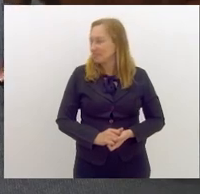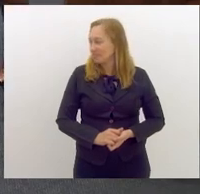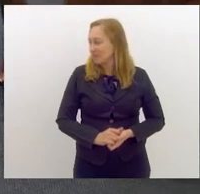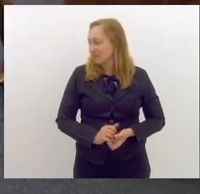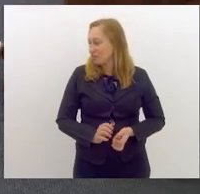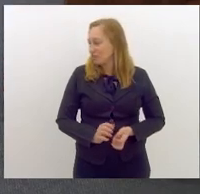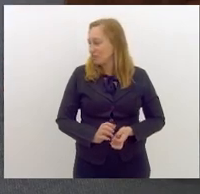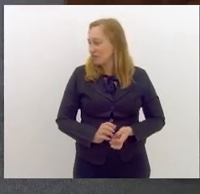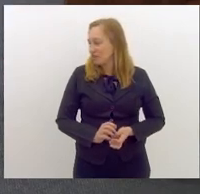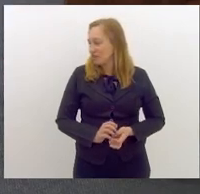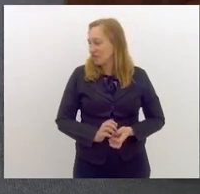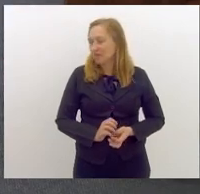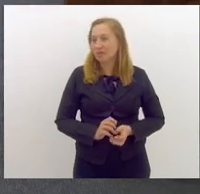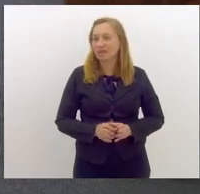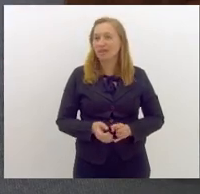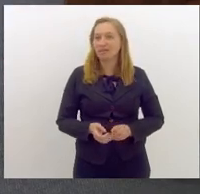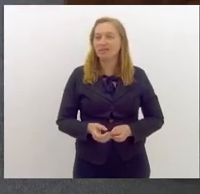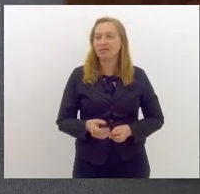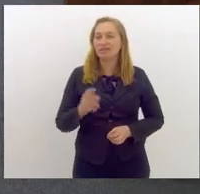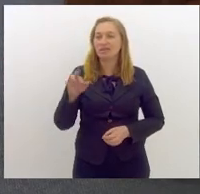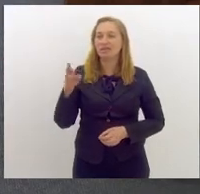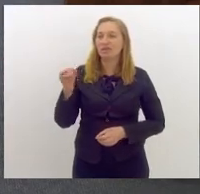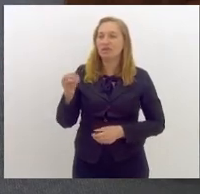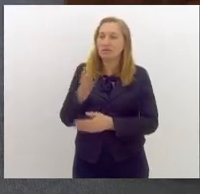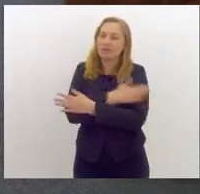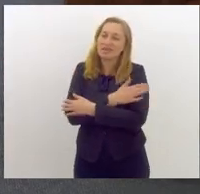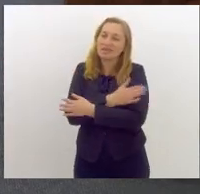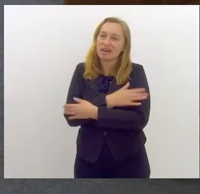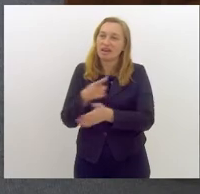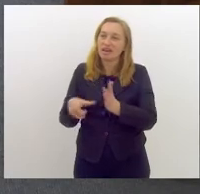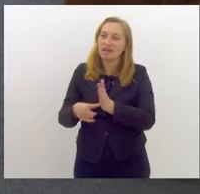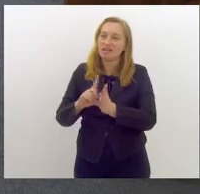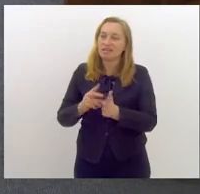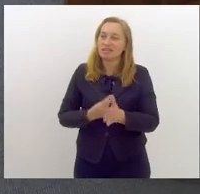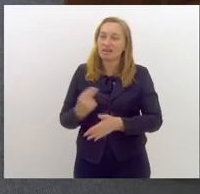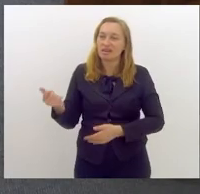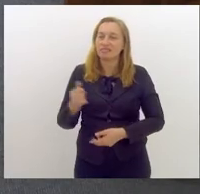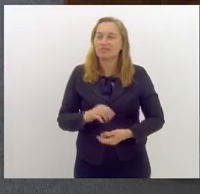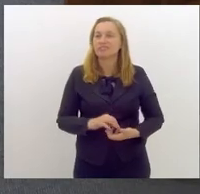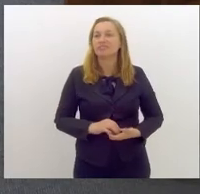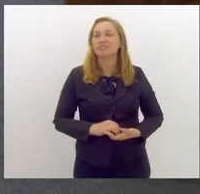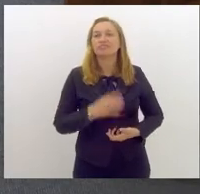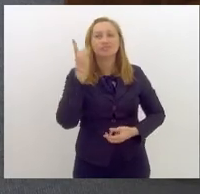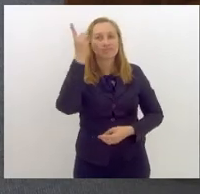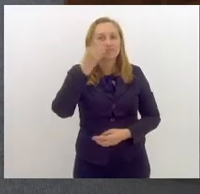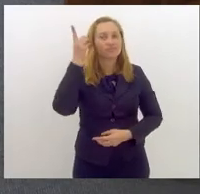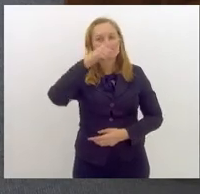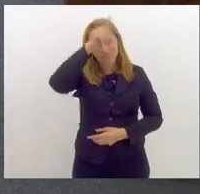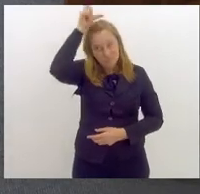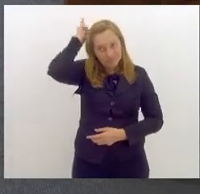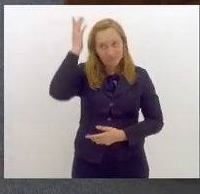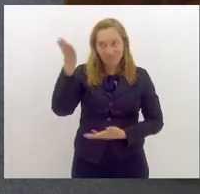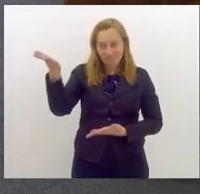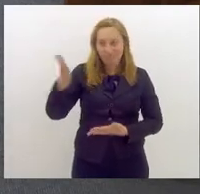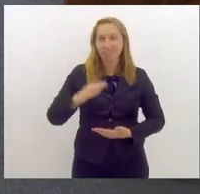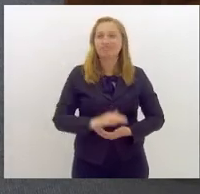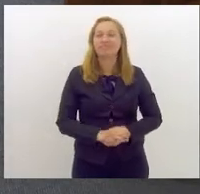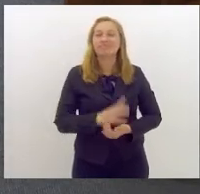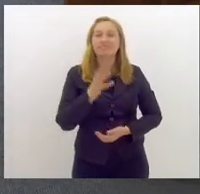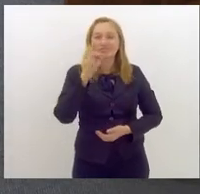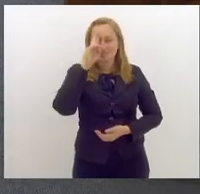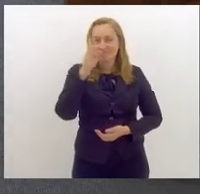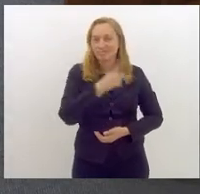Eurico deixa ele dar um abraço que eu não posso sair daqui Deputado Luiz Paulo por favor